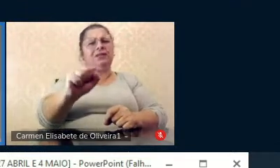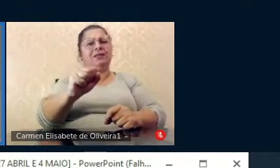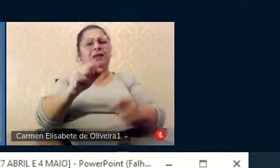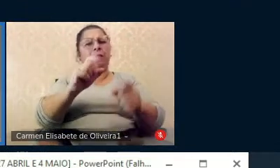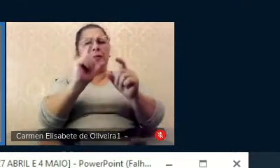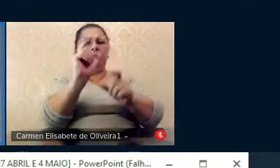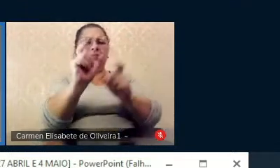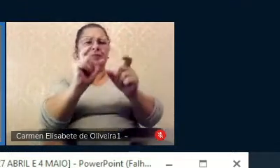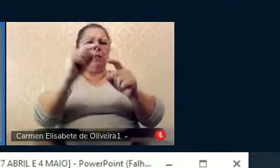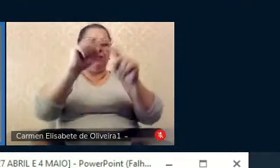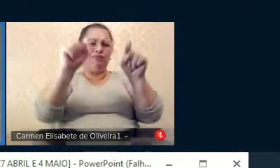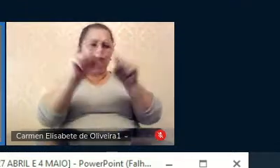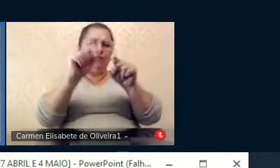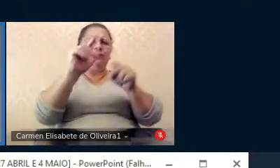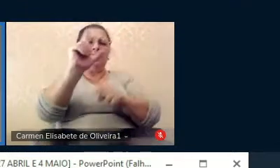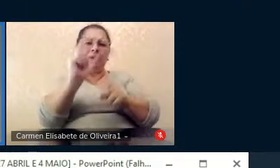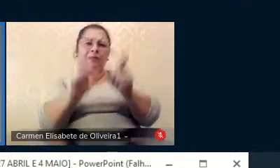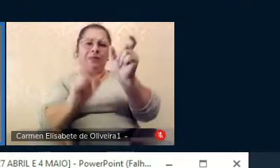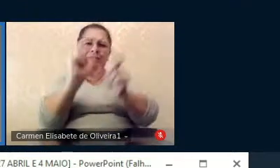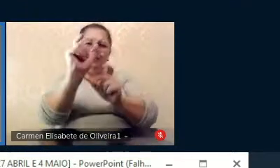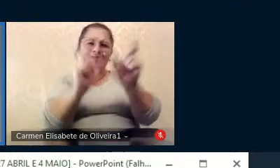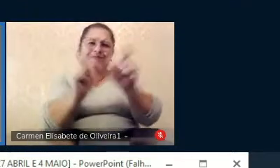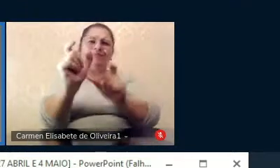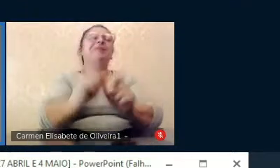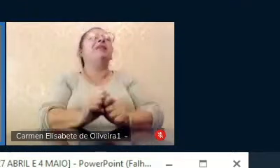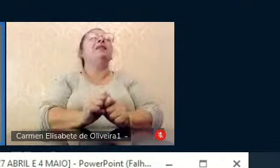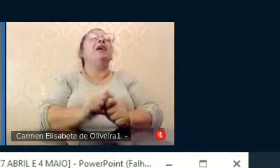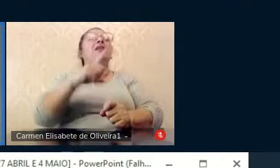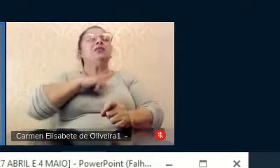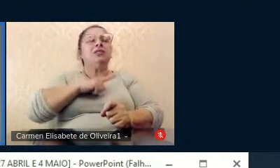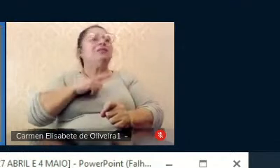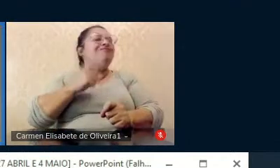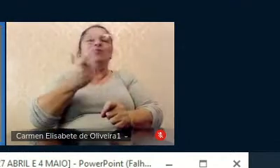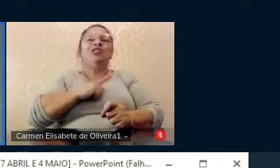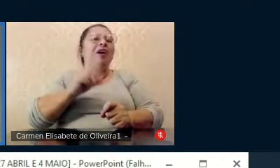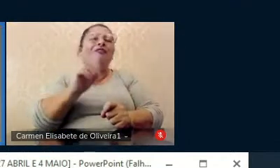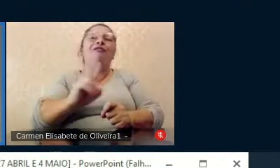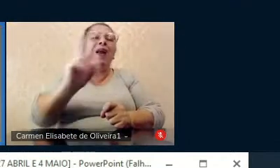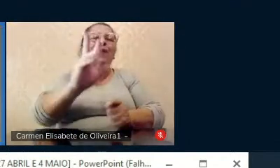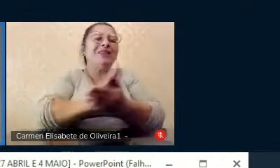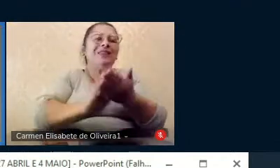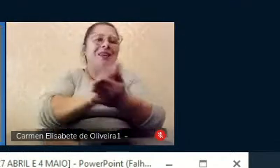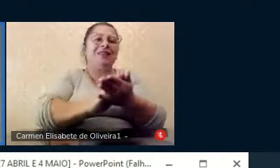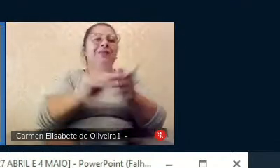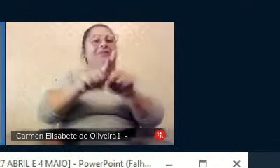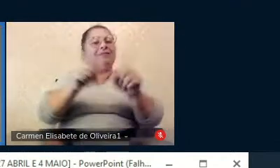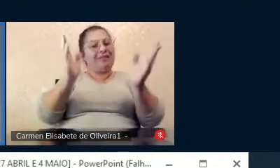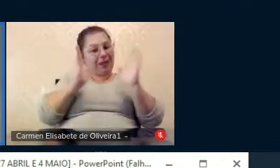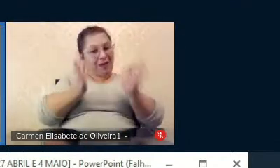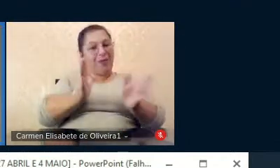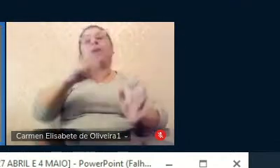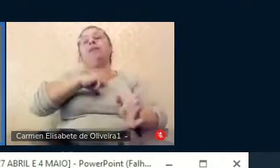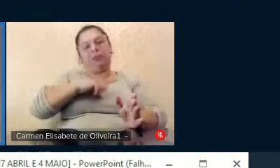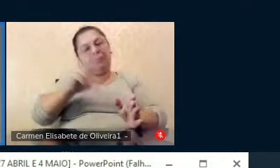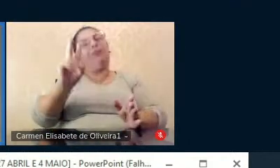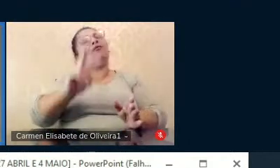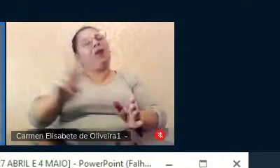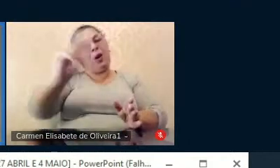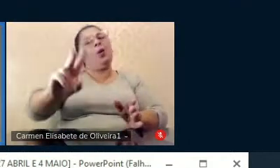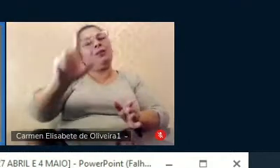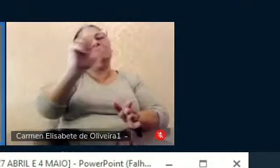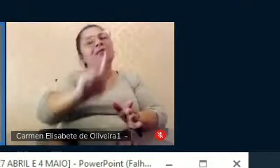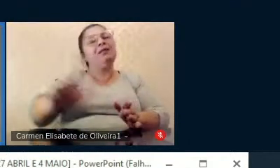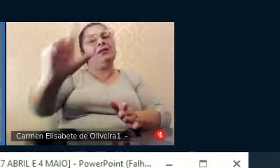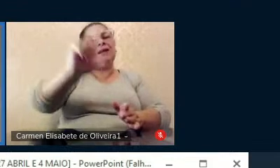tinha valor algum literário, né? Hoje a gente sabe que ele tem um grande valor literário e que ele faz parte